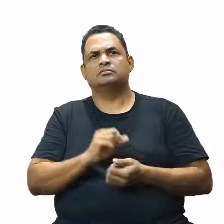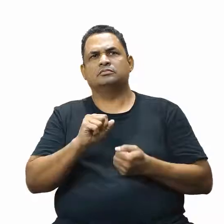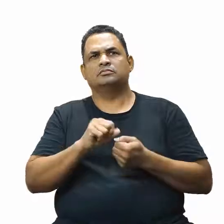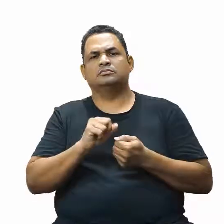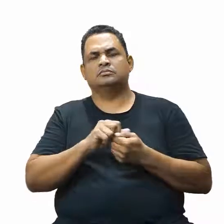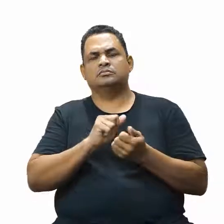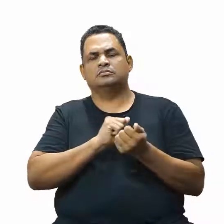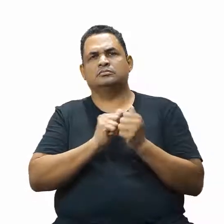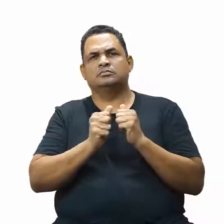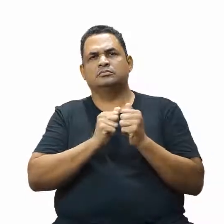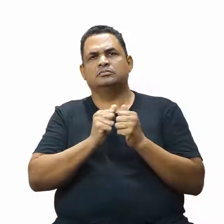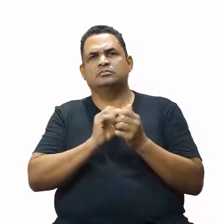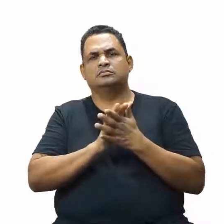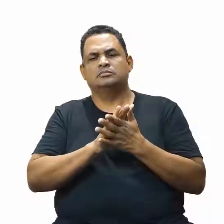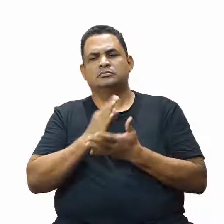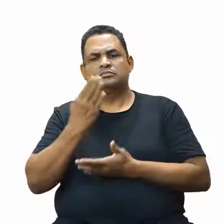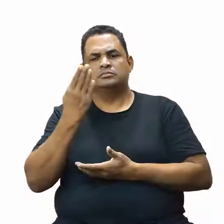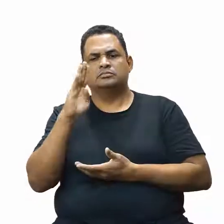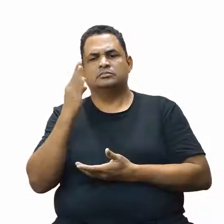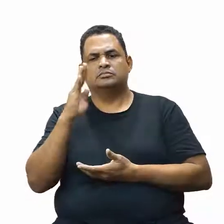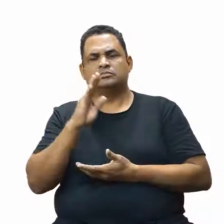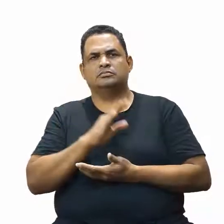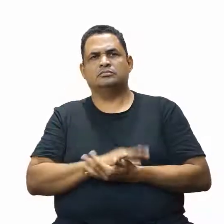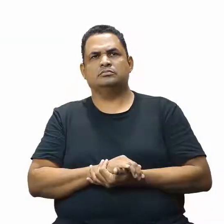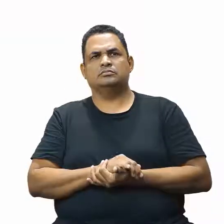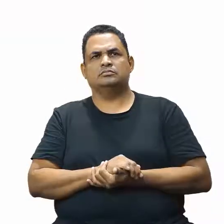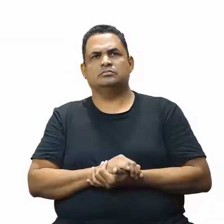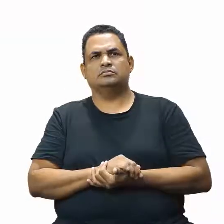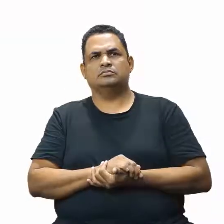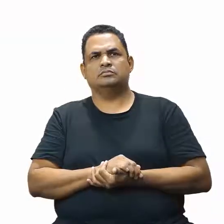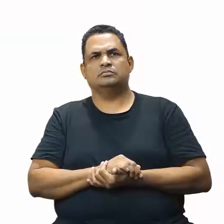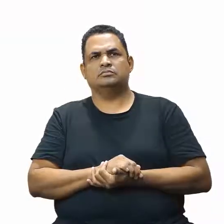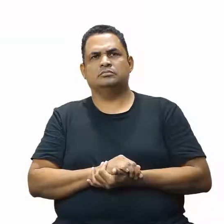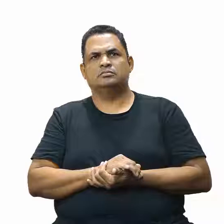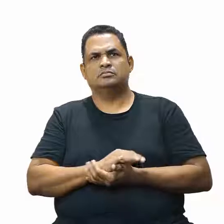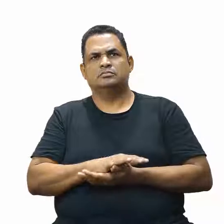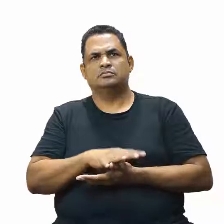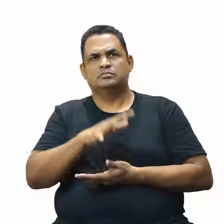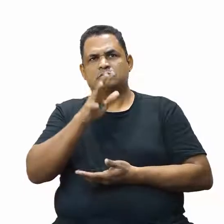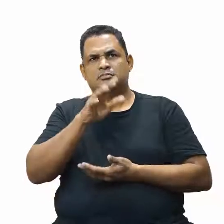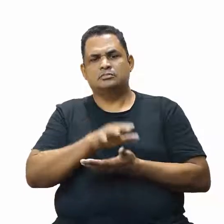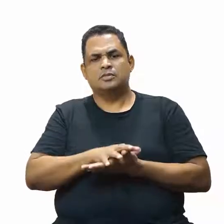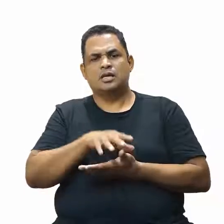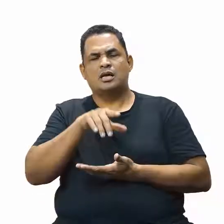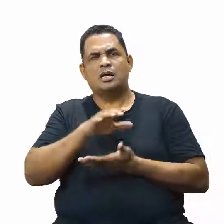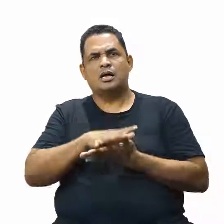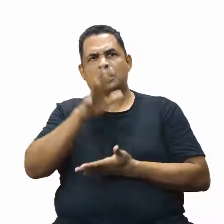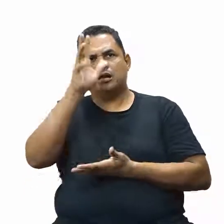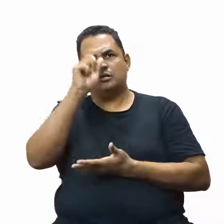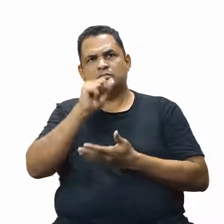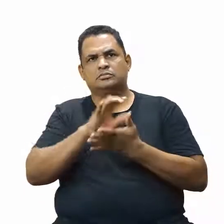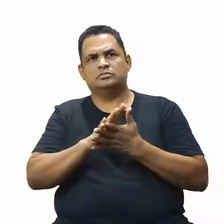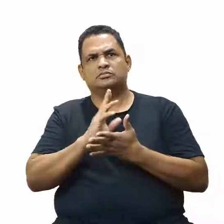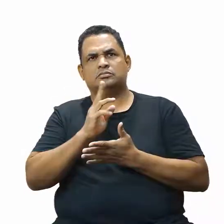realizado controle biológico. Aves durante a revoada,